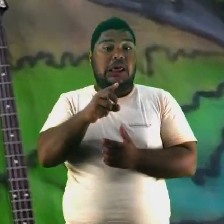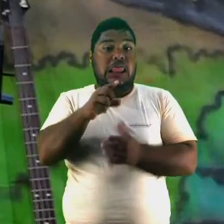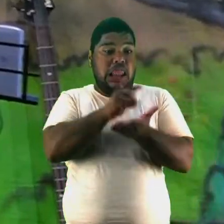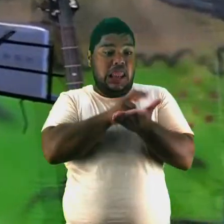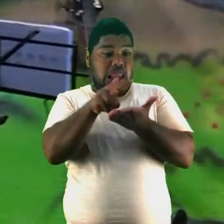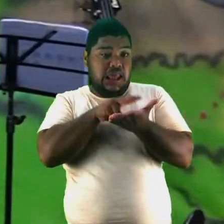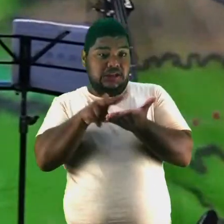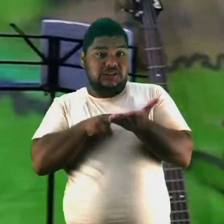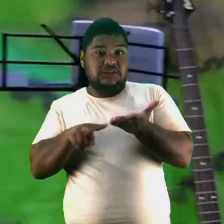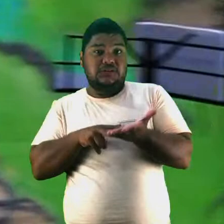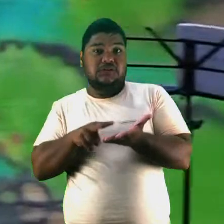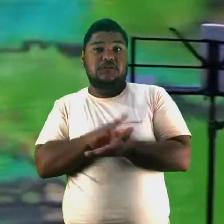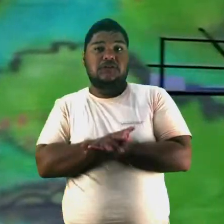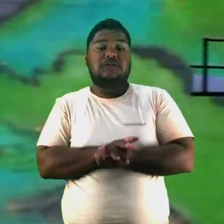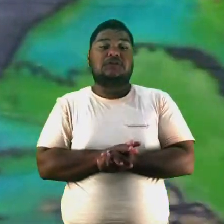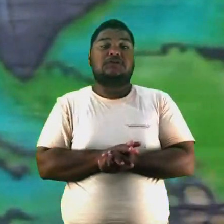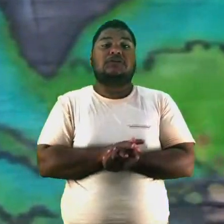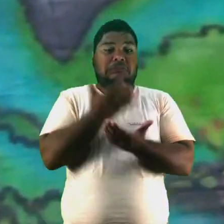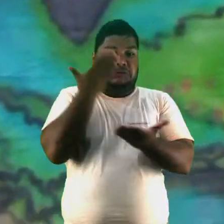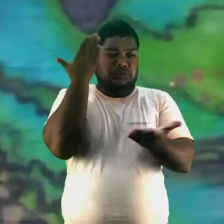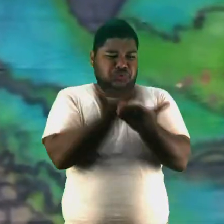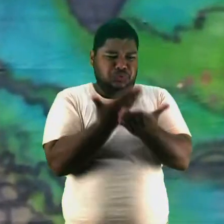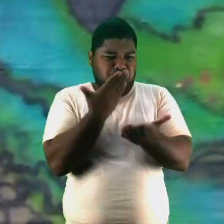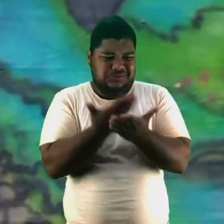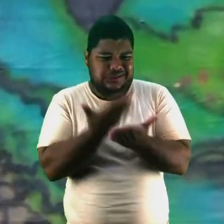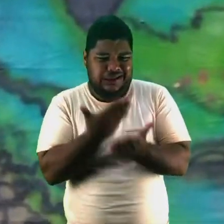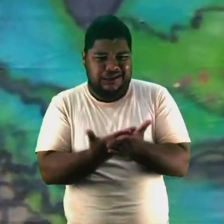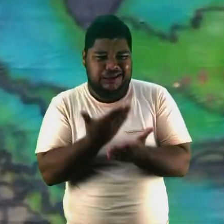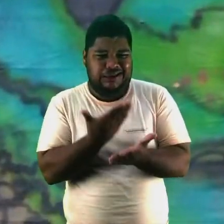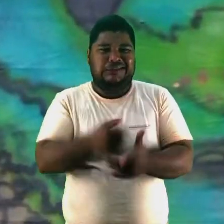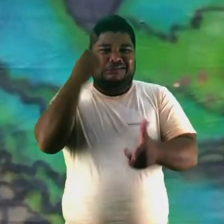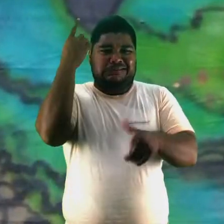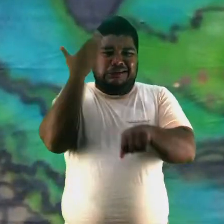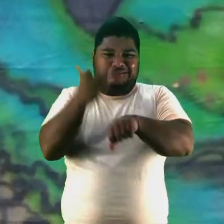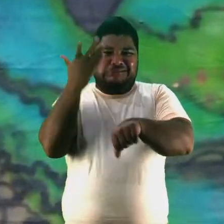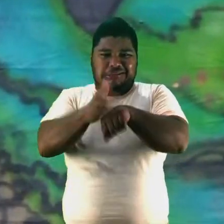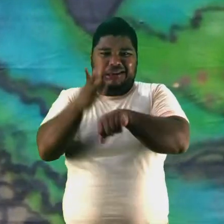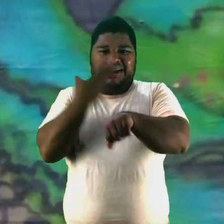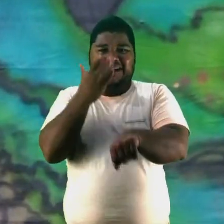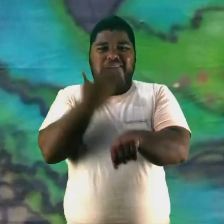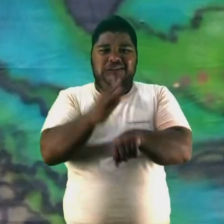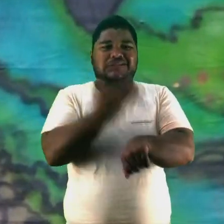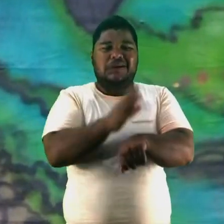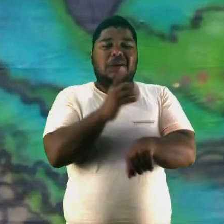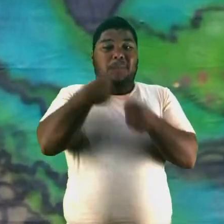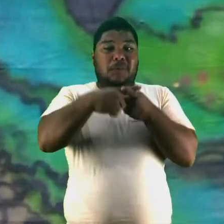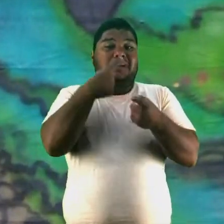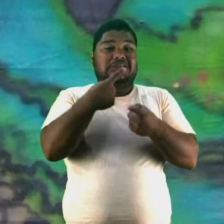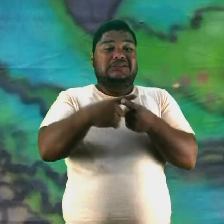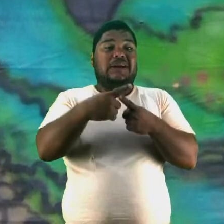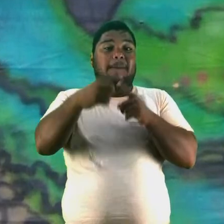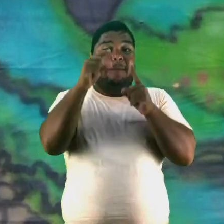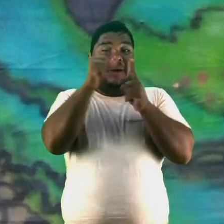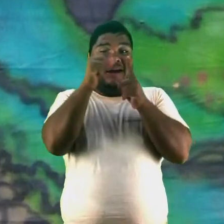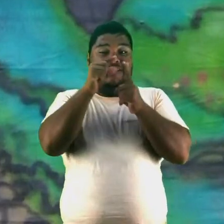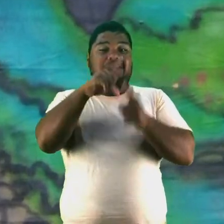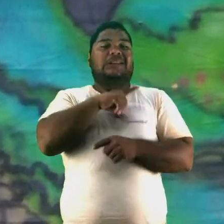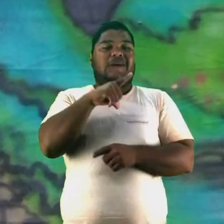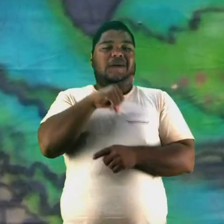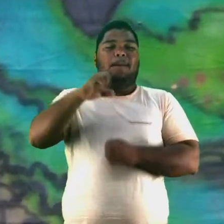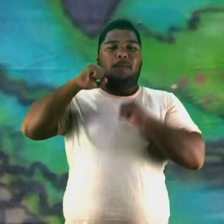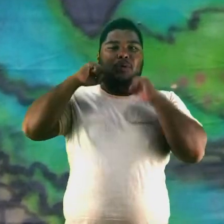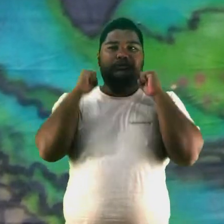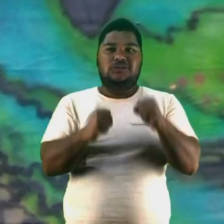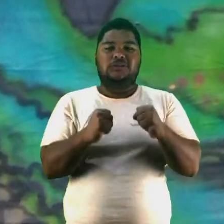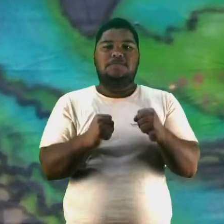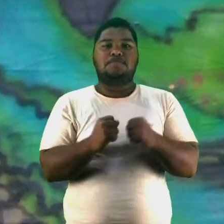lê com o intuito de colocar em prática no seu dia a dia, porque esta palavra tem poder. É sobre a palavra